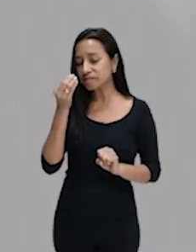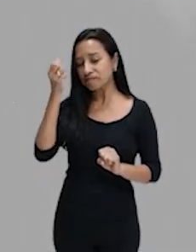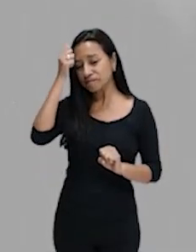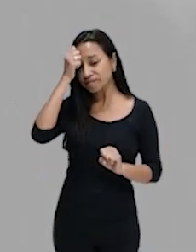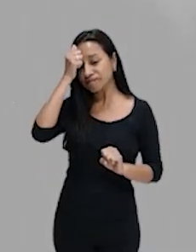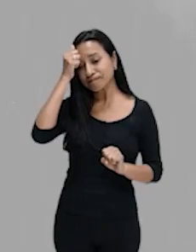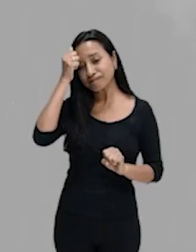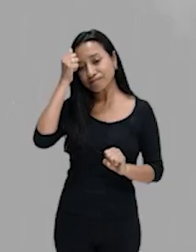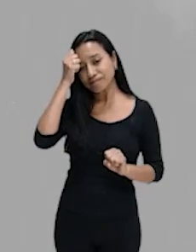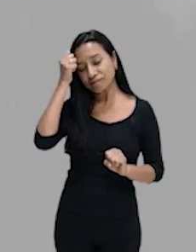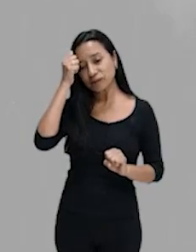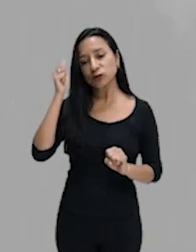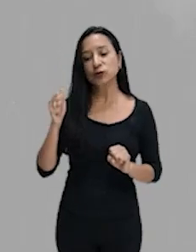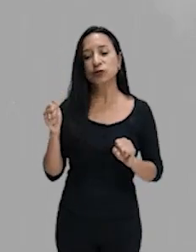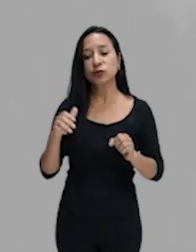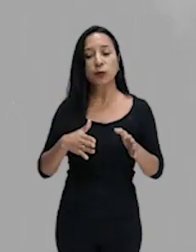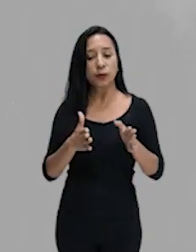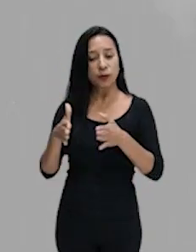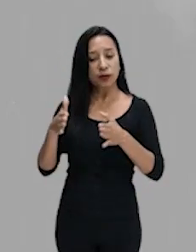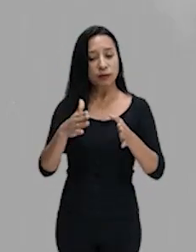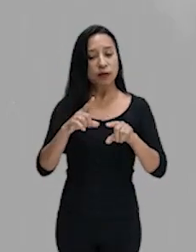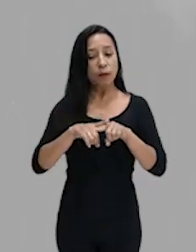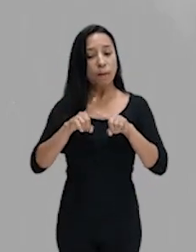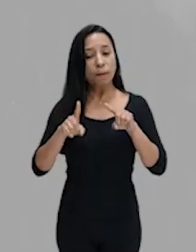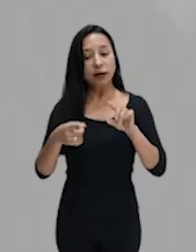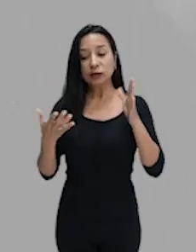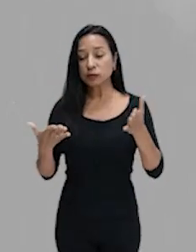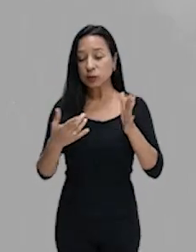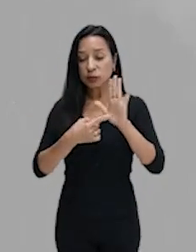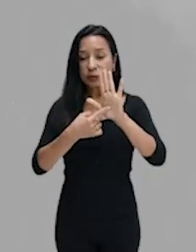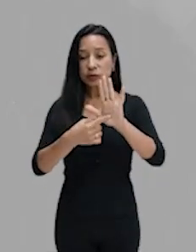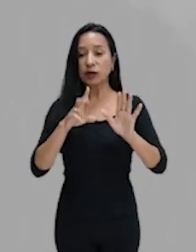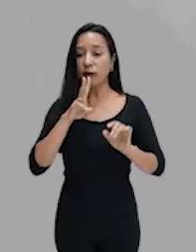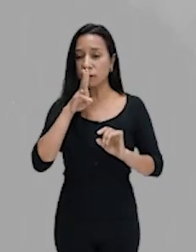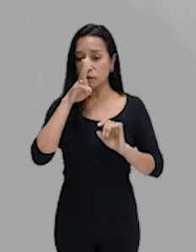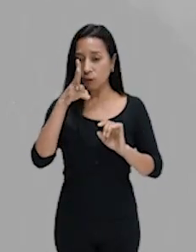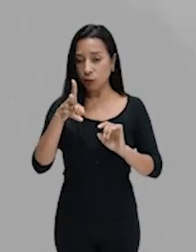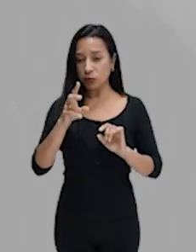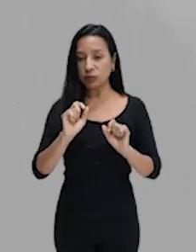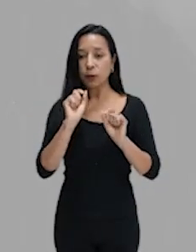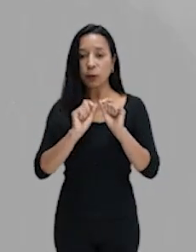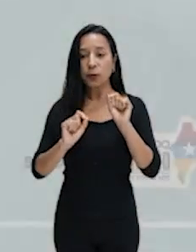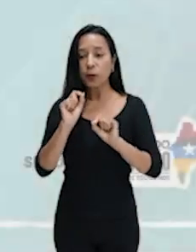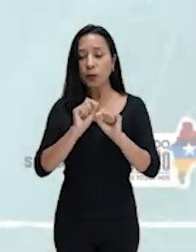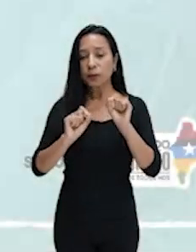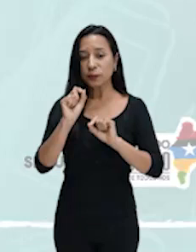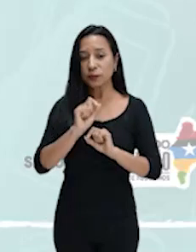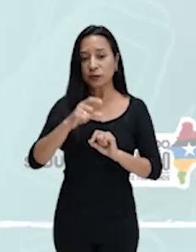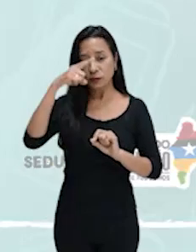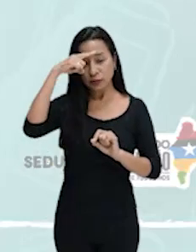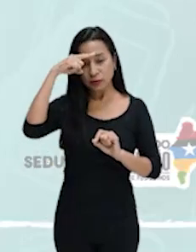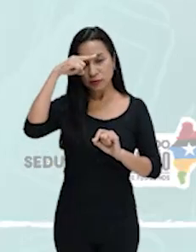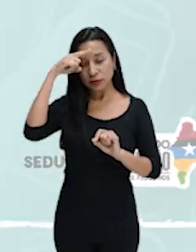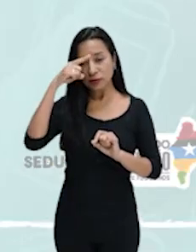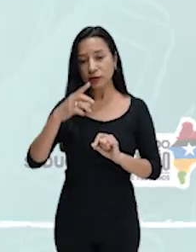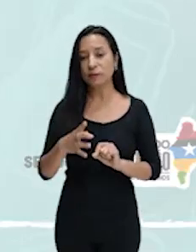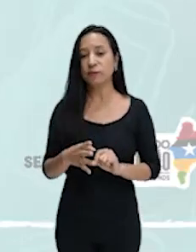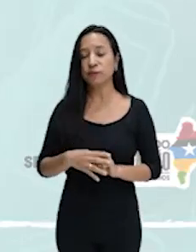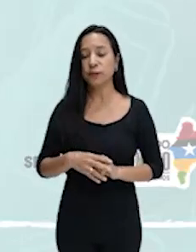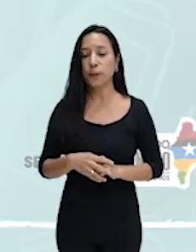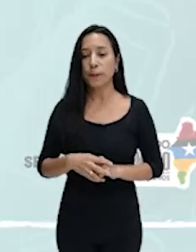caminho, tá? E aí eu vou mostrar a força dessa mulher para vocês. E quem foi a Frida? Muito bem, gente,